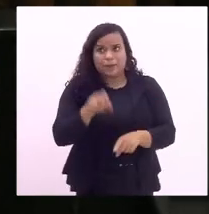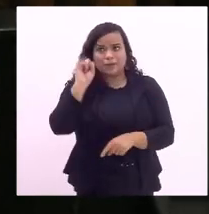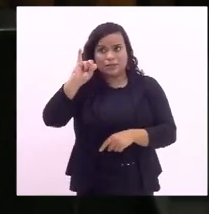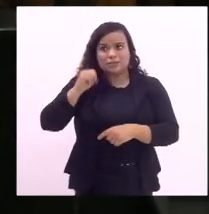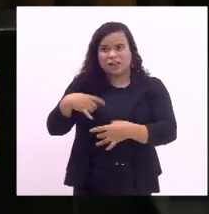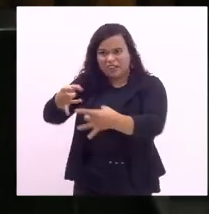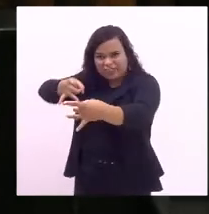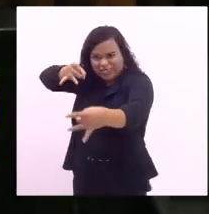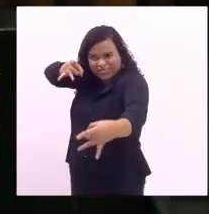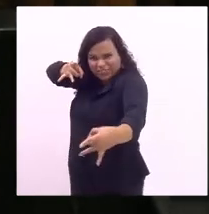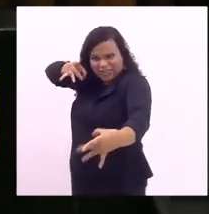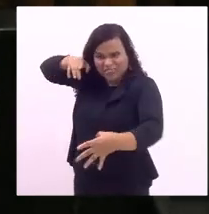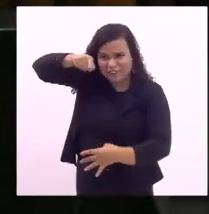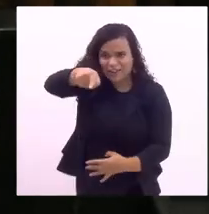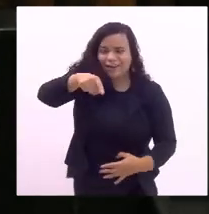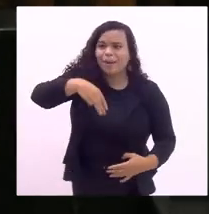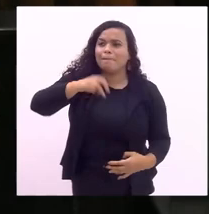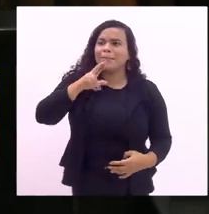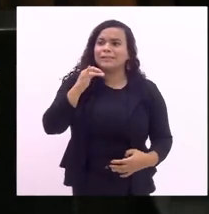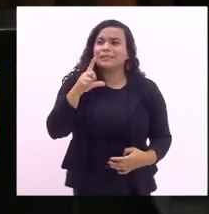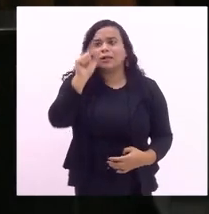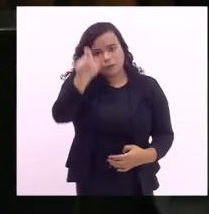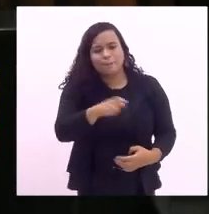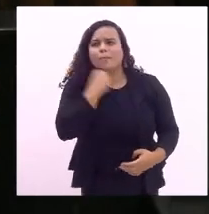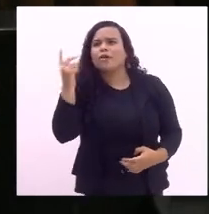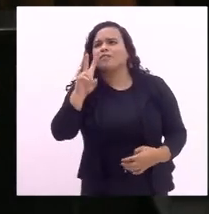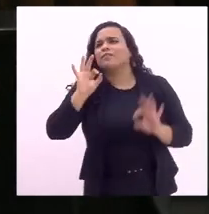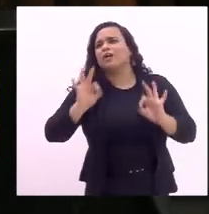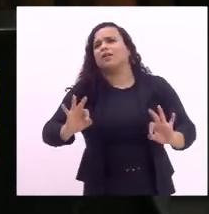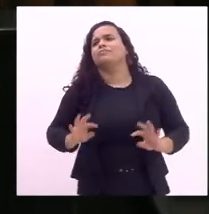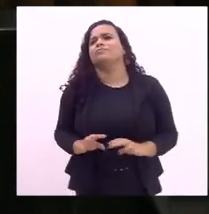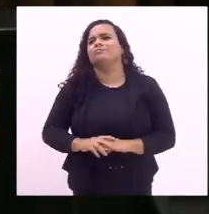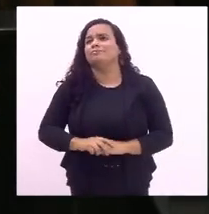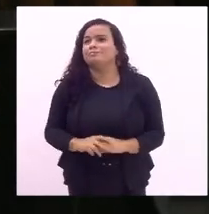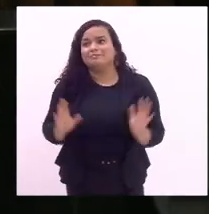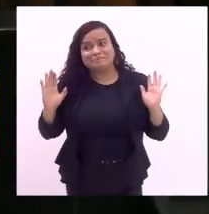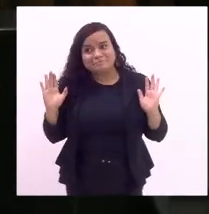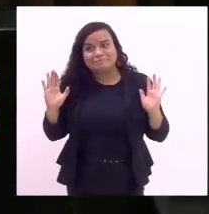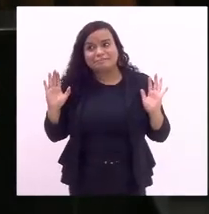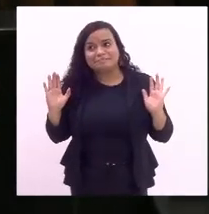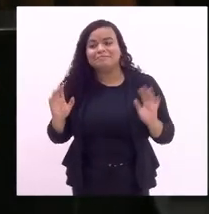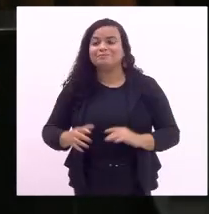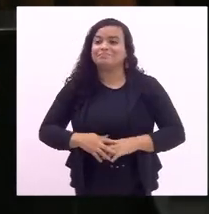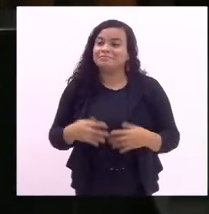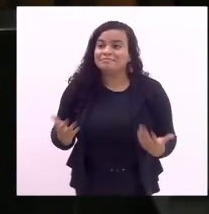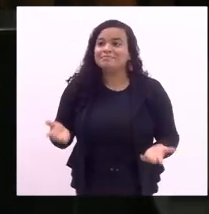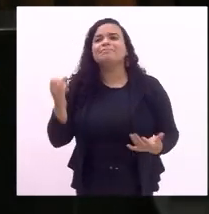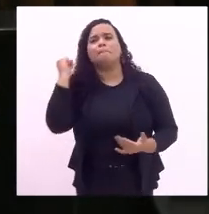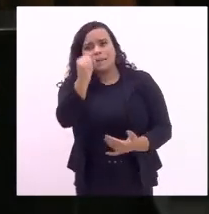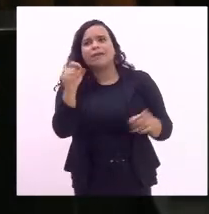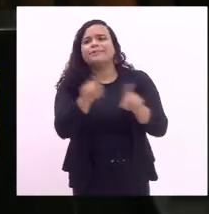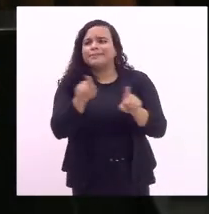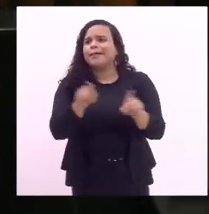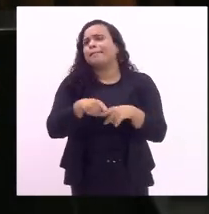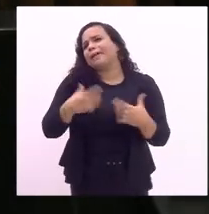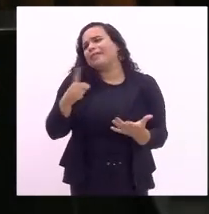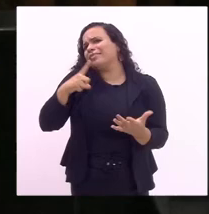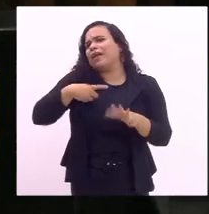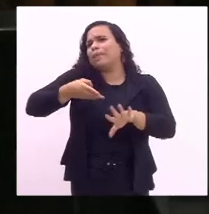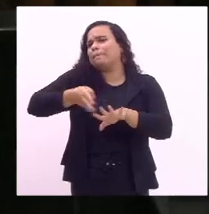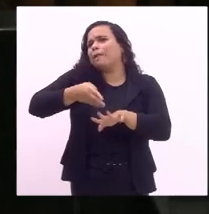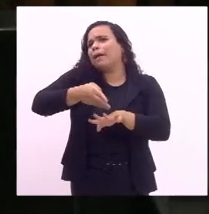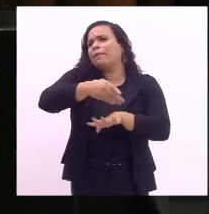amigo Anderson Moraes, a possibilidade de vir a óbito é grande. Diversas